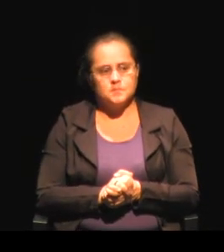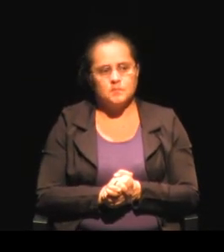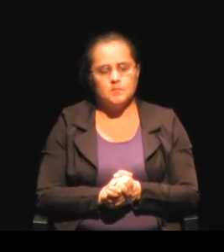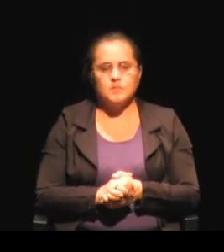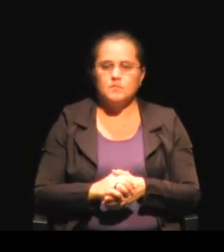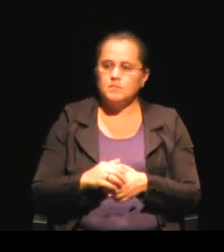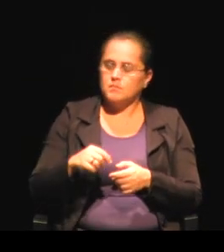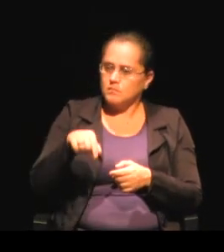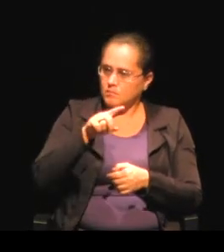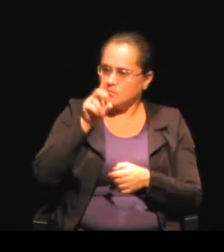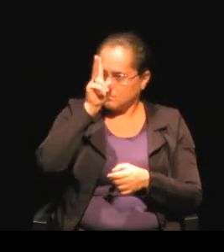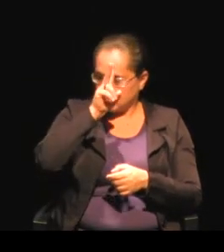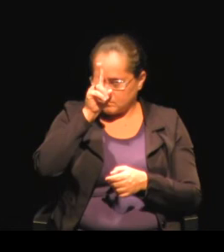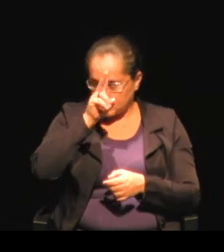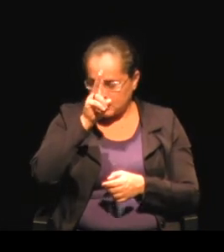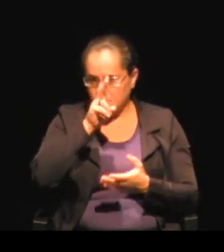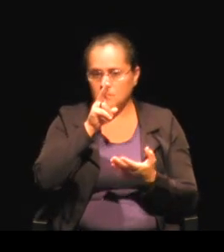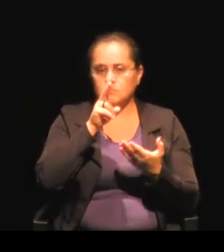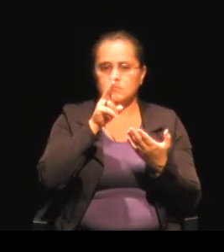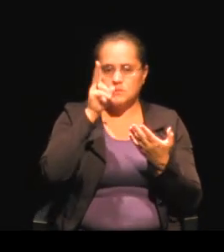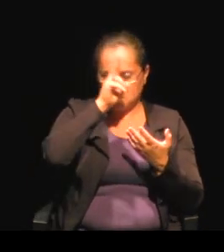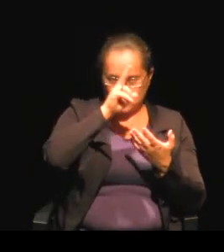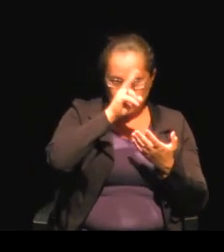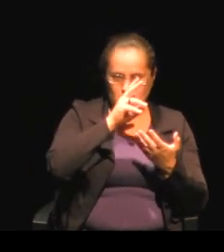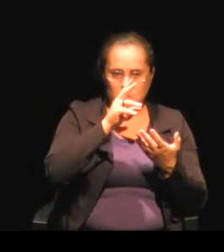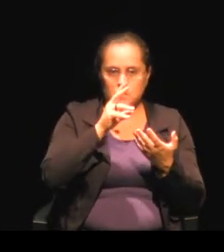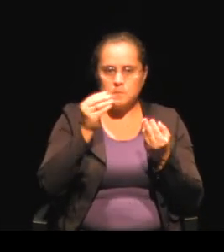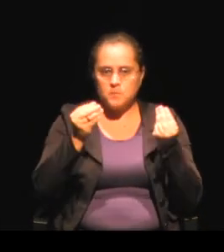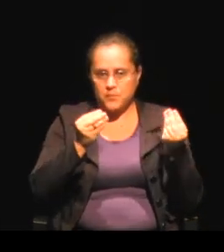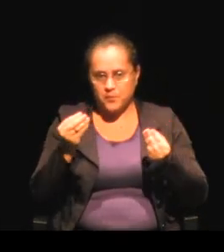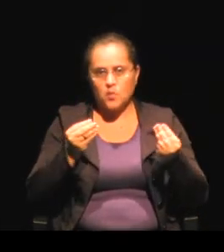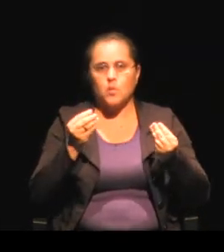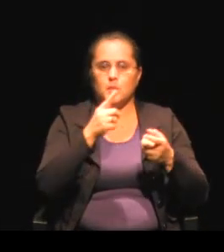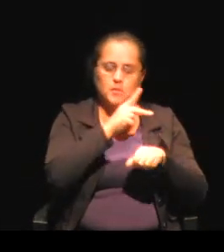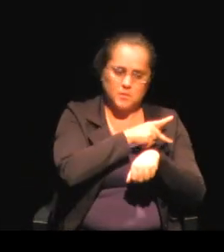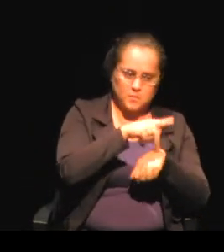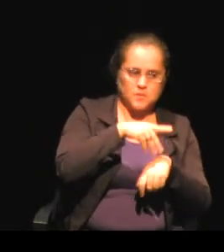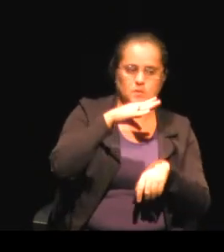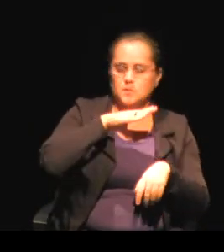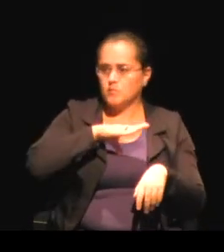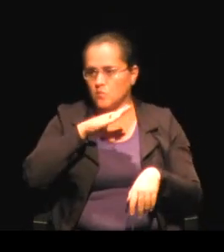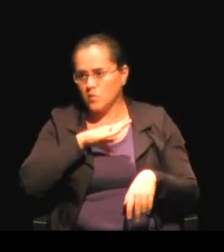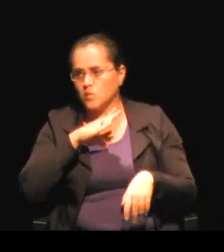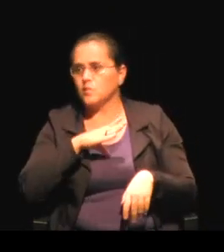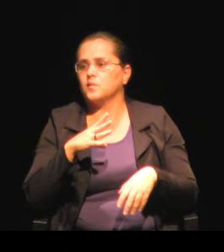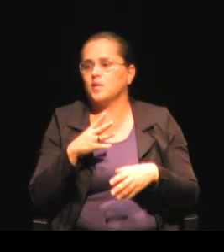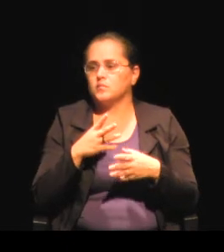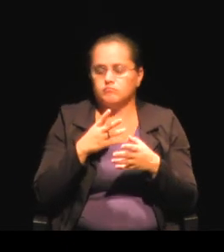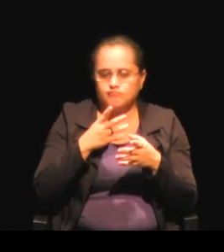Eu acho que deu algum pepininho aqui, né? Esse foi um dia que o pessoal da FAO